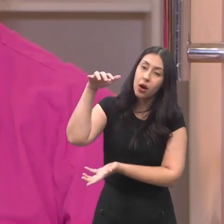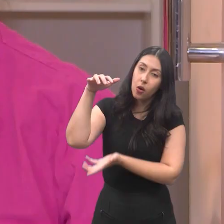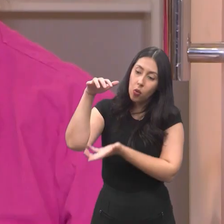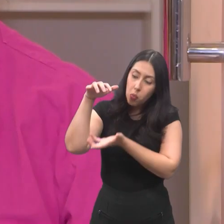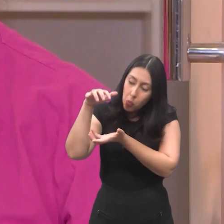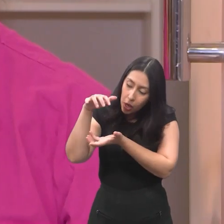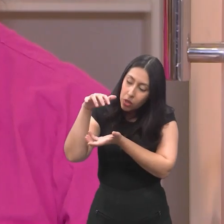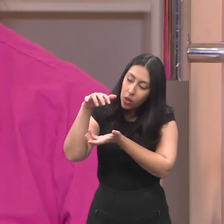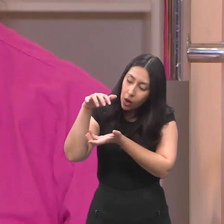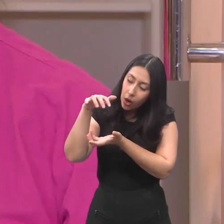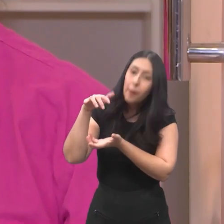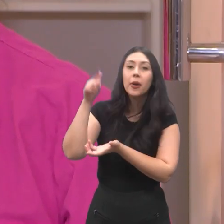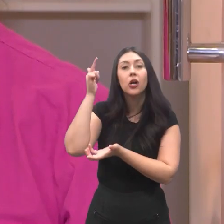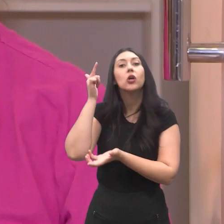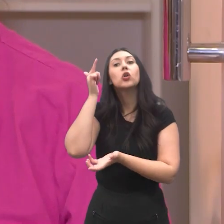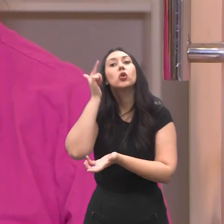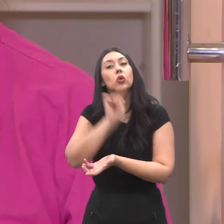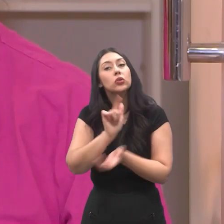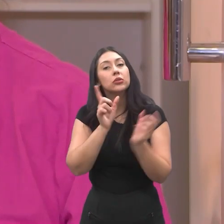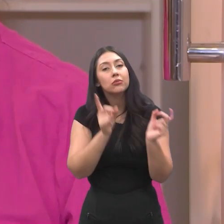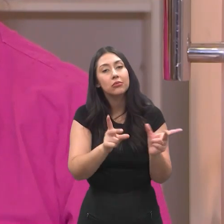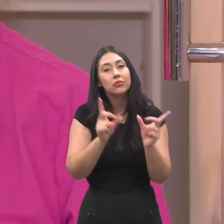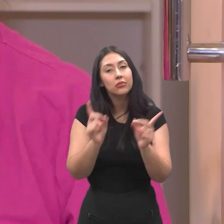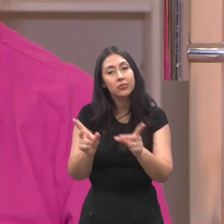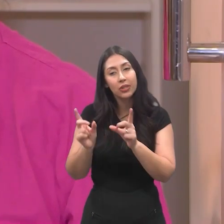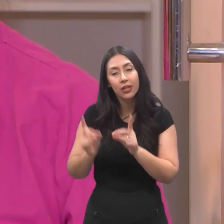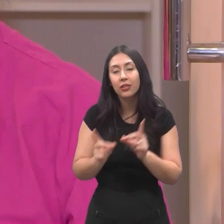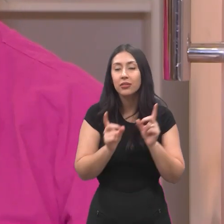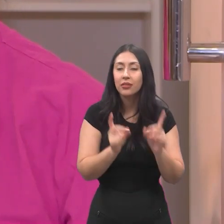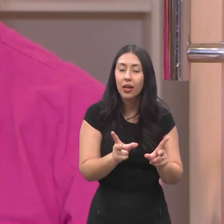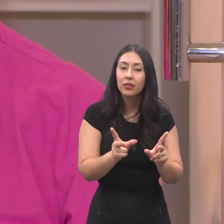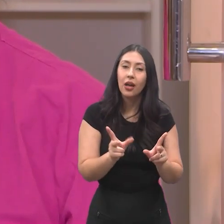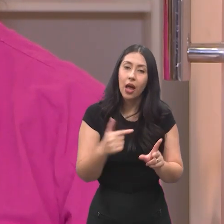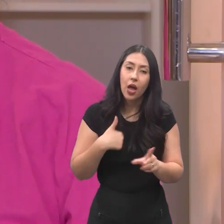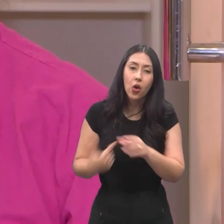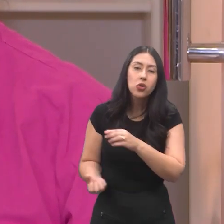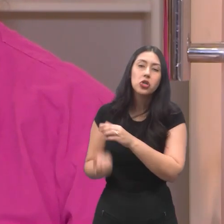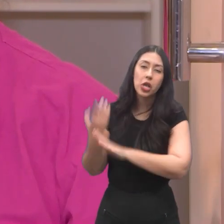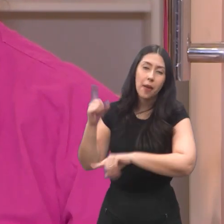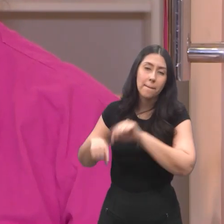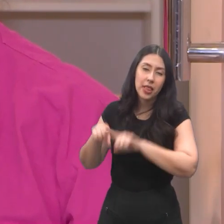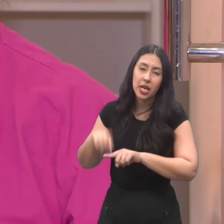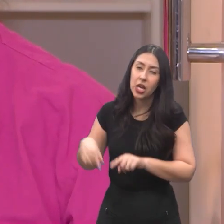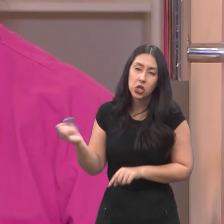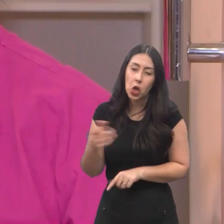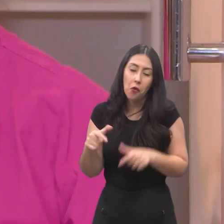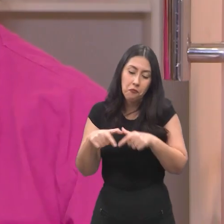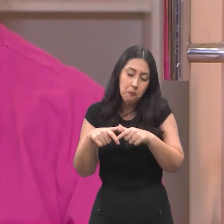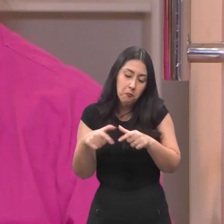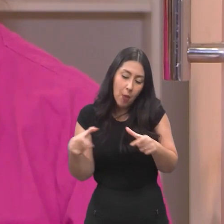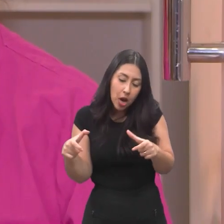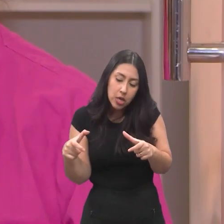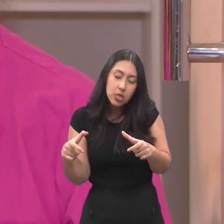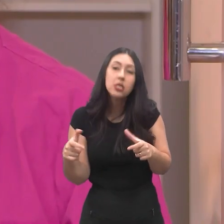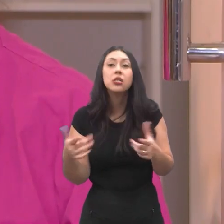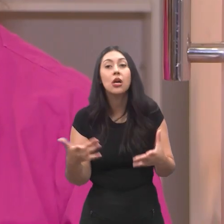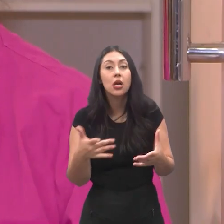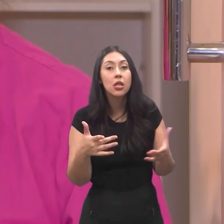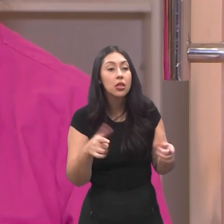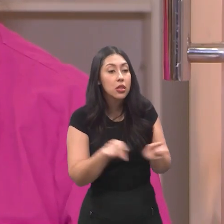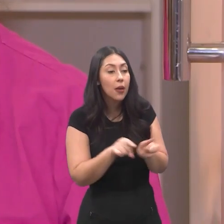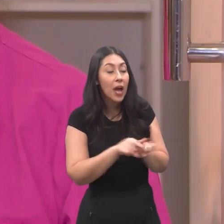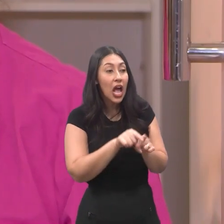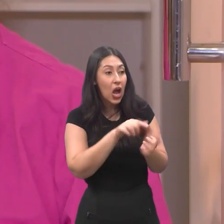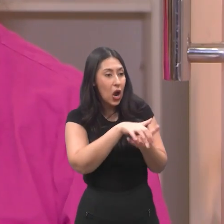tamanho dos produtos para que eu pudesse continuar vendendo, né? Então eu criei novos produtos, barrinhas